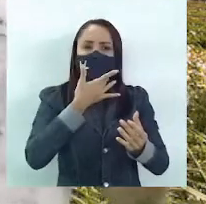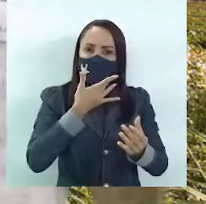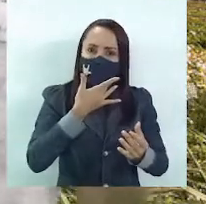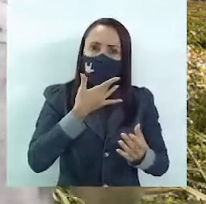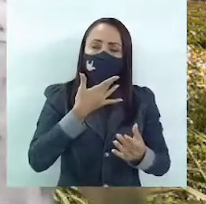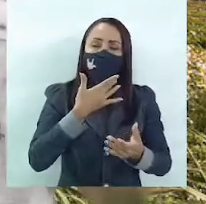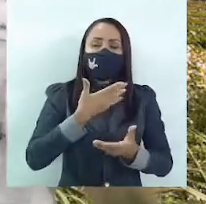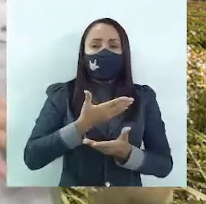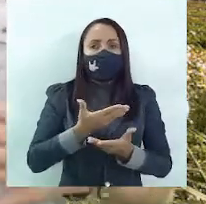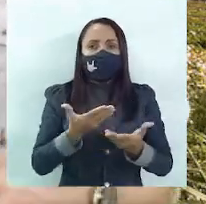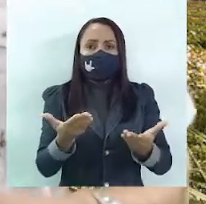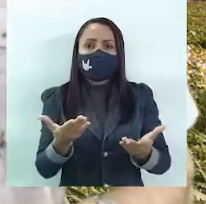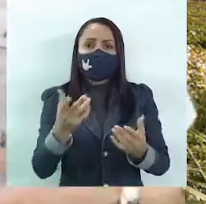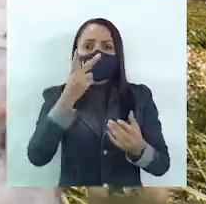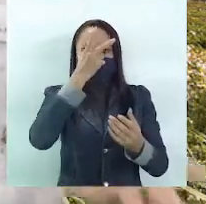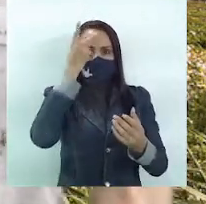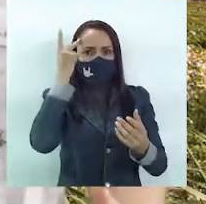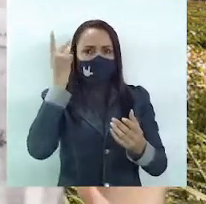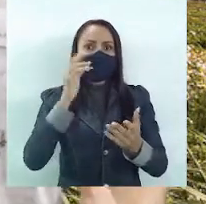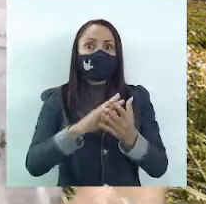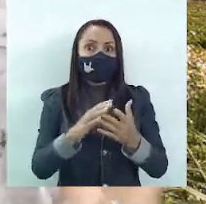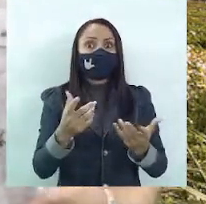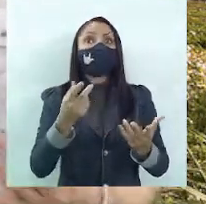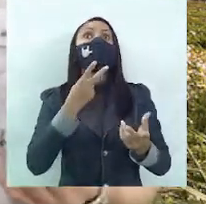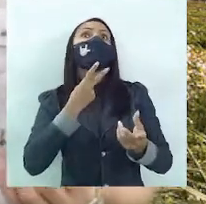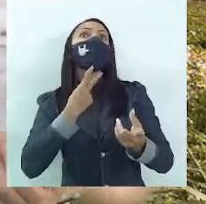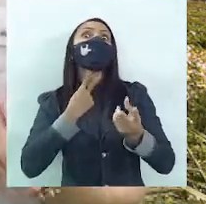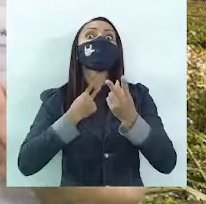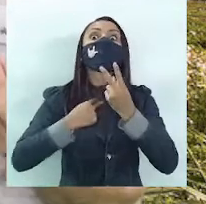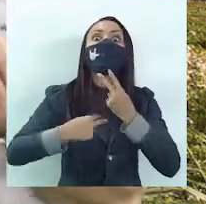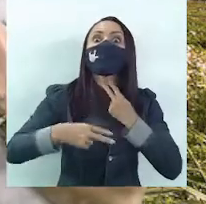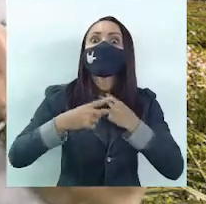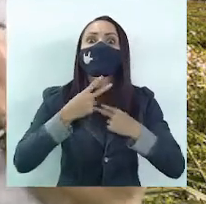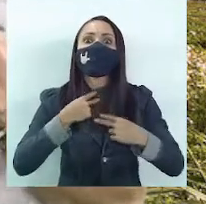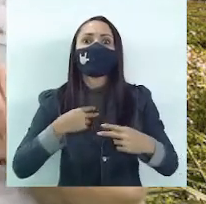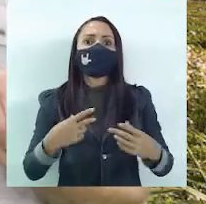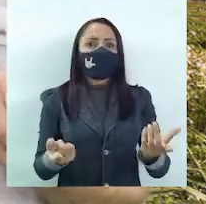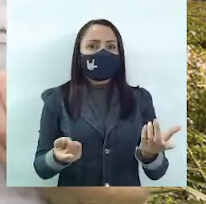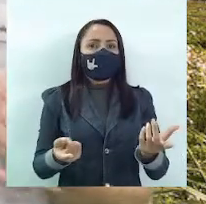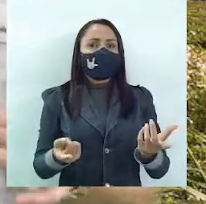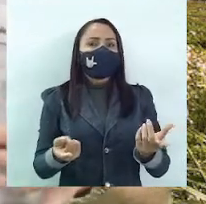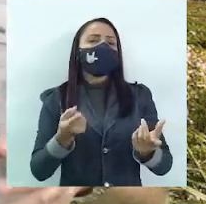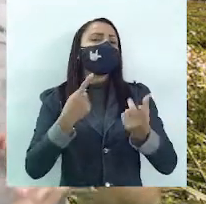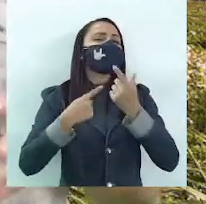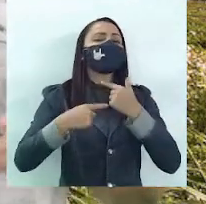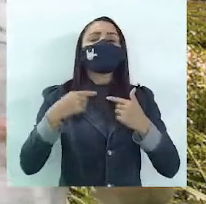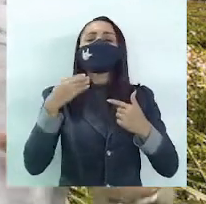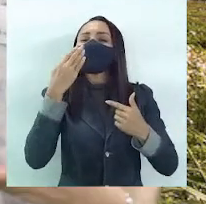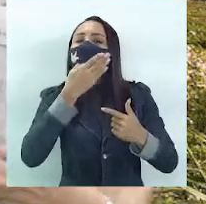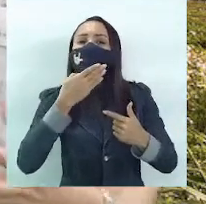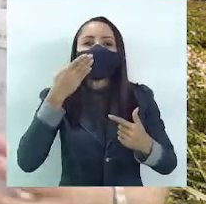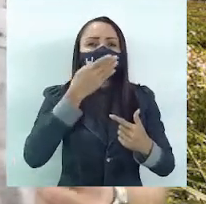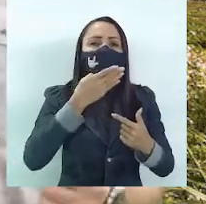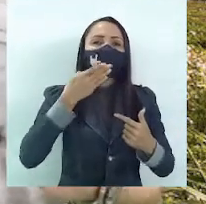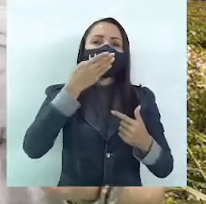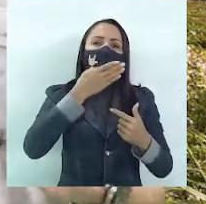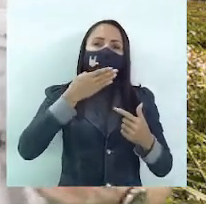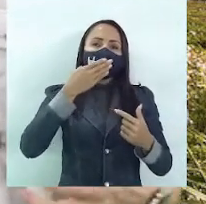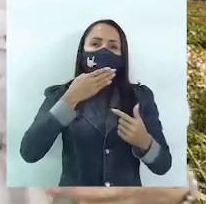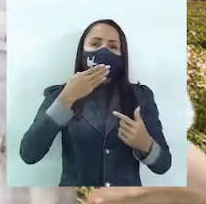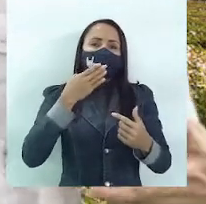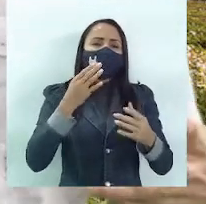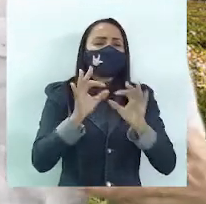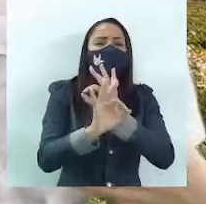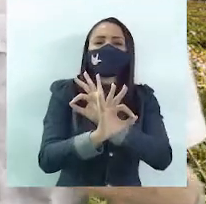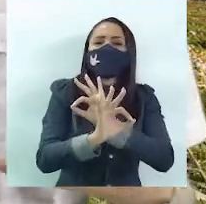uma coisa que as pessoas terminam se viciando através de tanta doçura. Então é uma coisa que aconchega, é uma coisa